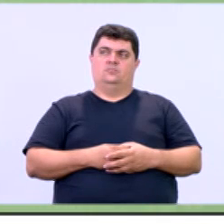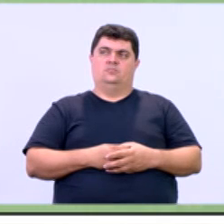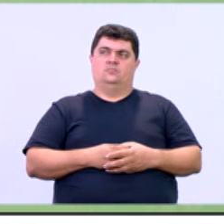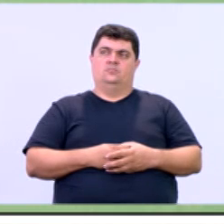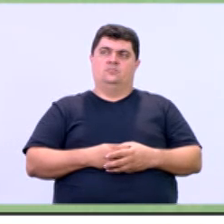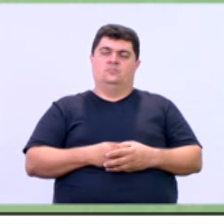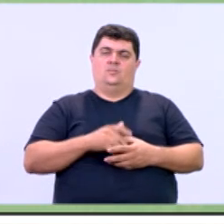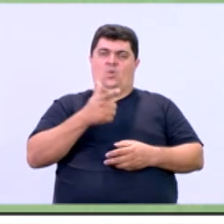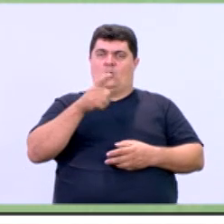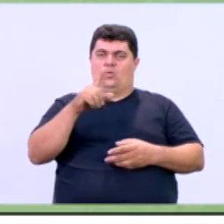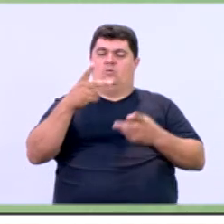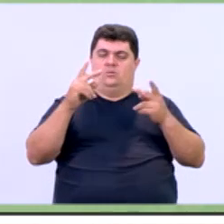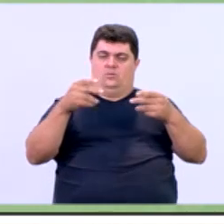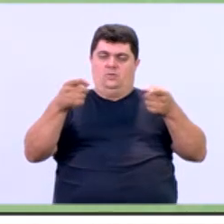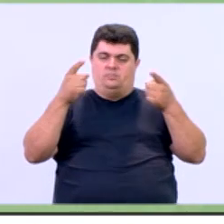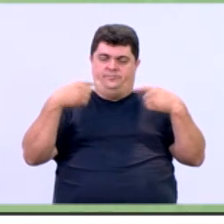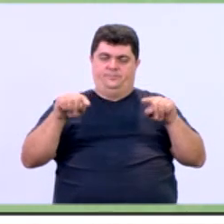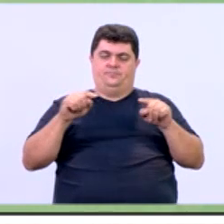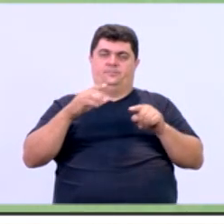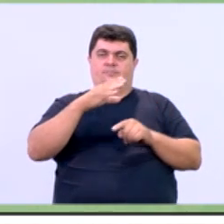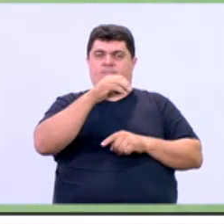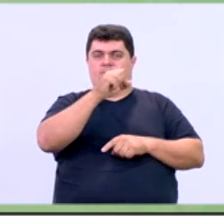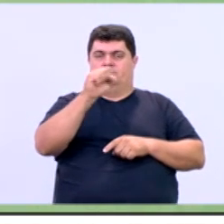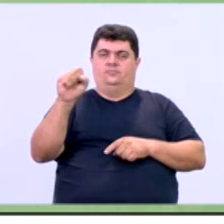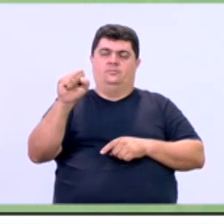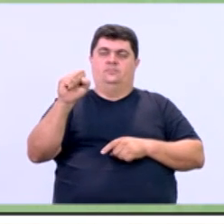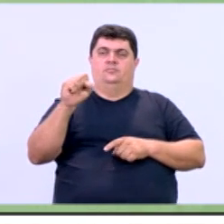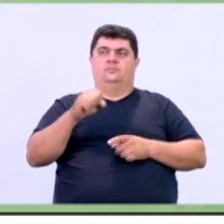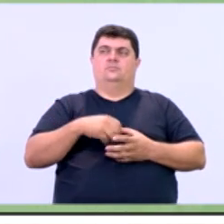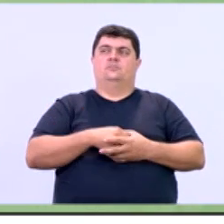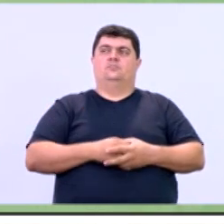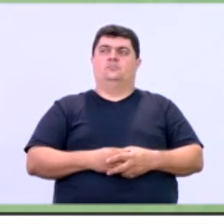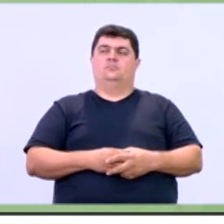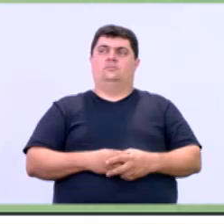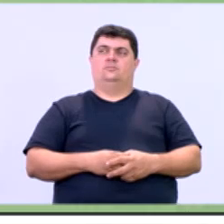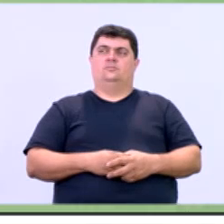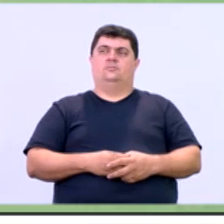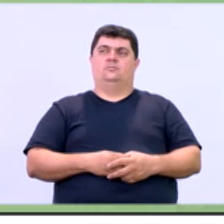o tipo aqui checkbox com o nome CSS.